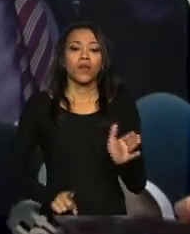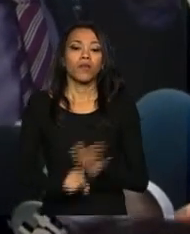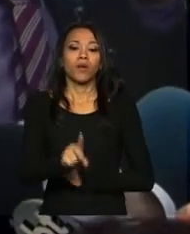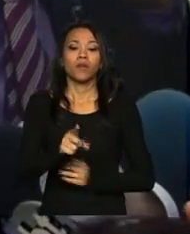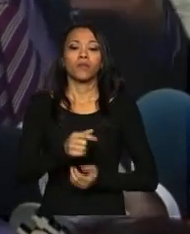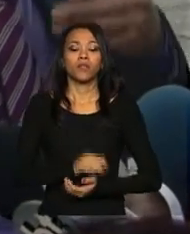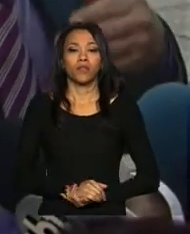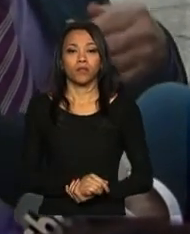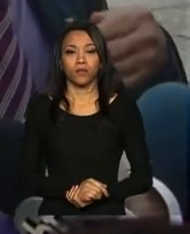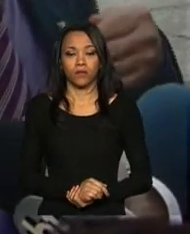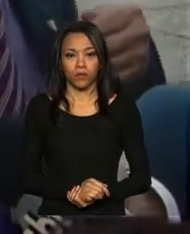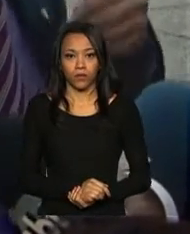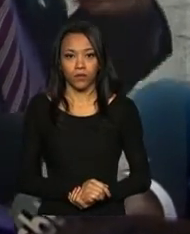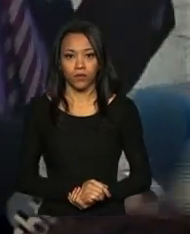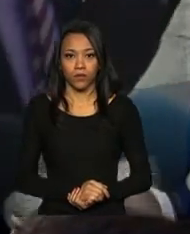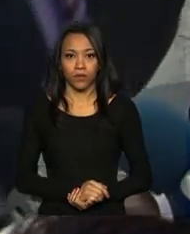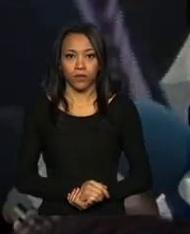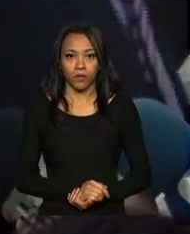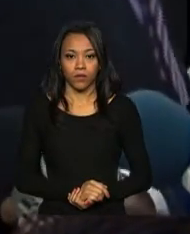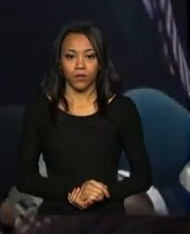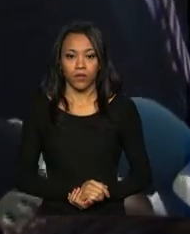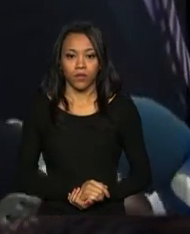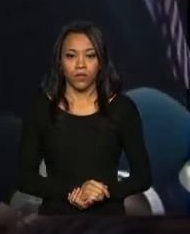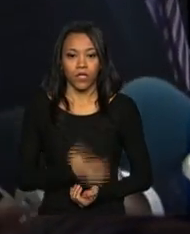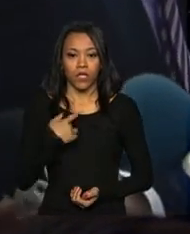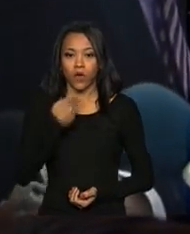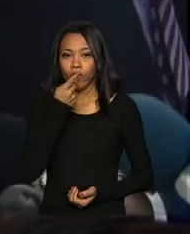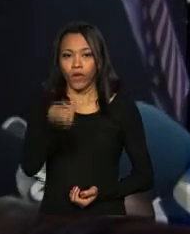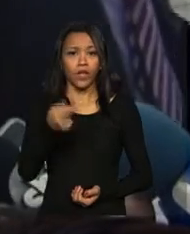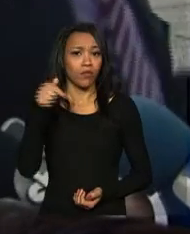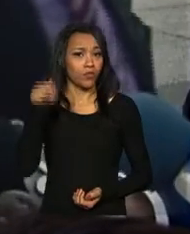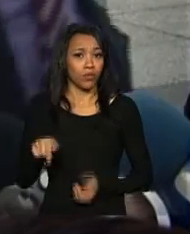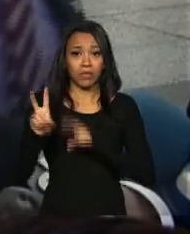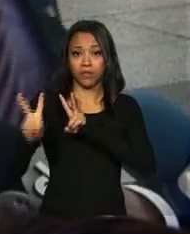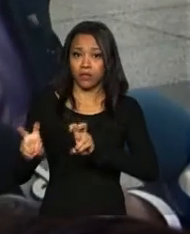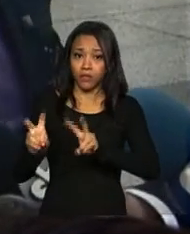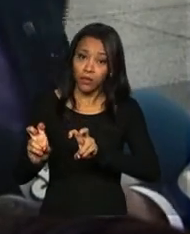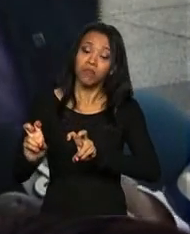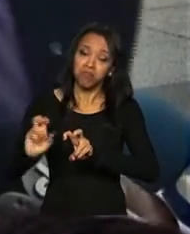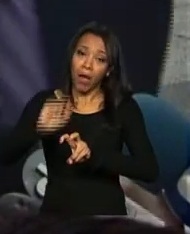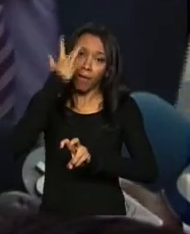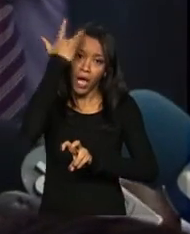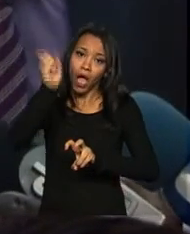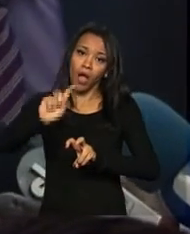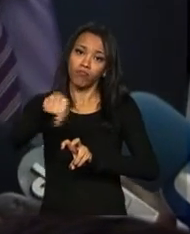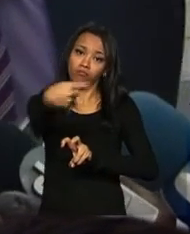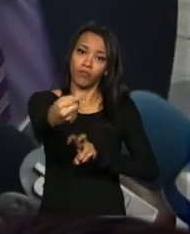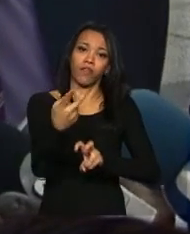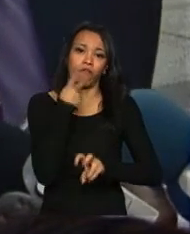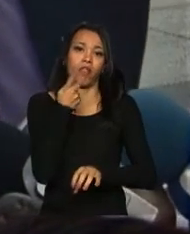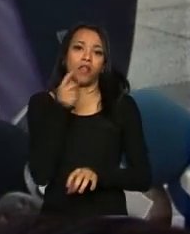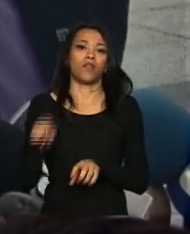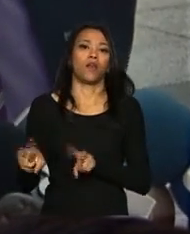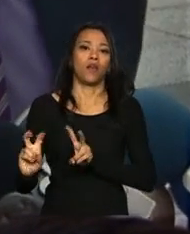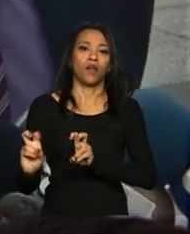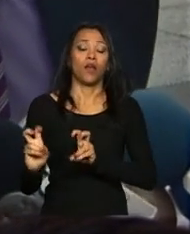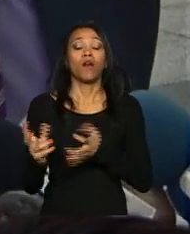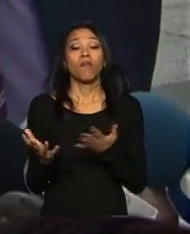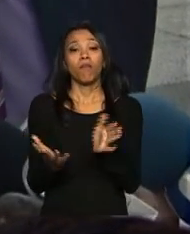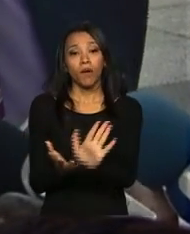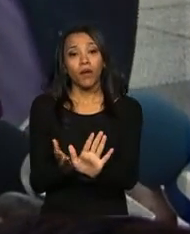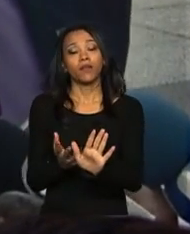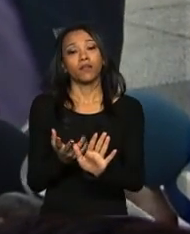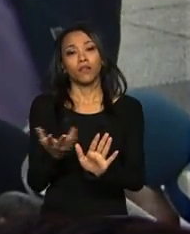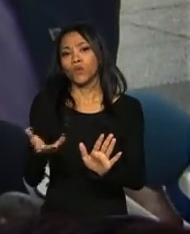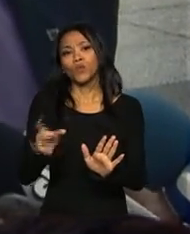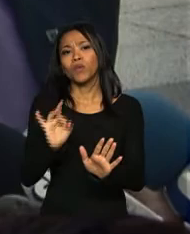parte, globalmente, facilidade. Não falamos nada disso agora, podemos falar eventualmente amanhã, mas estamos trabalhando,